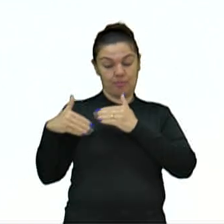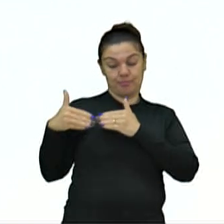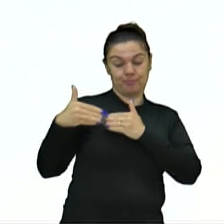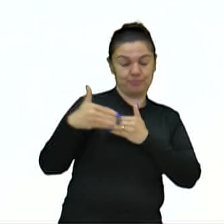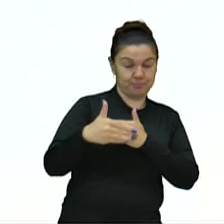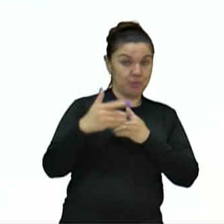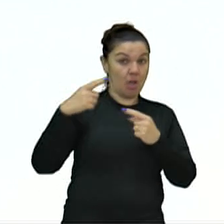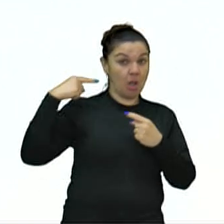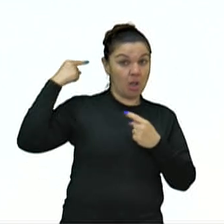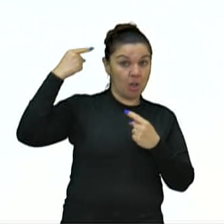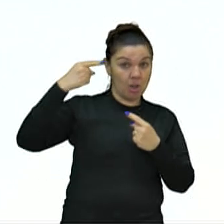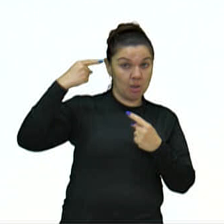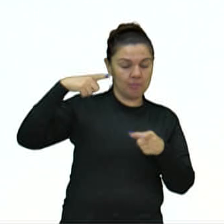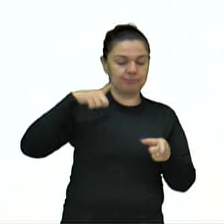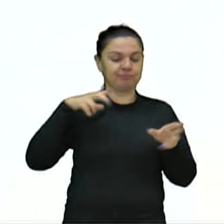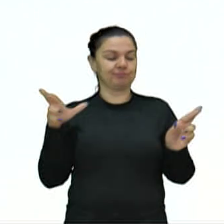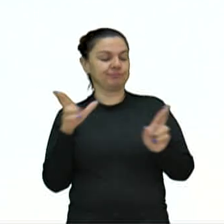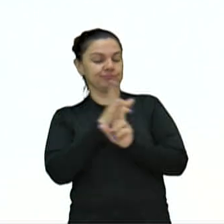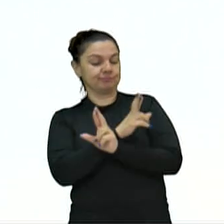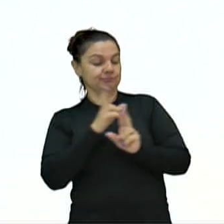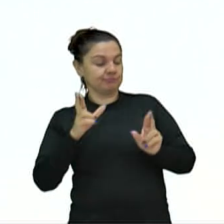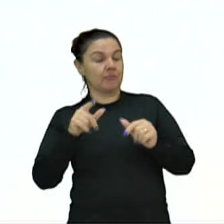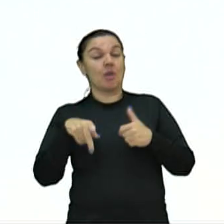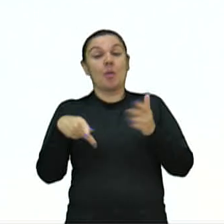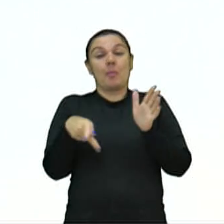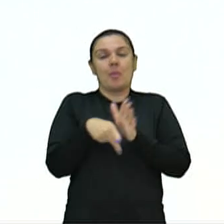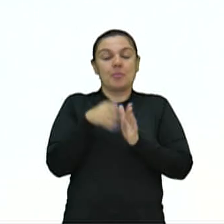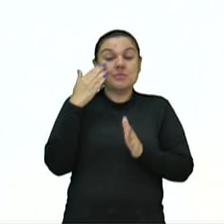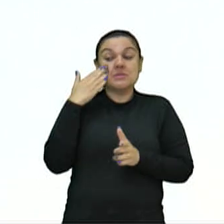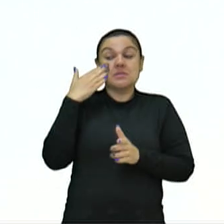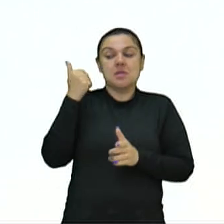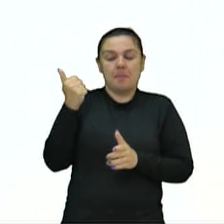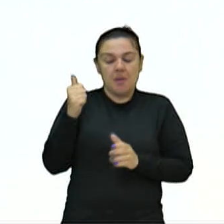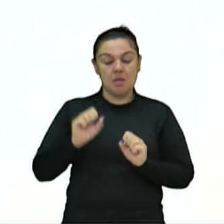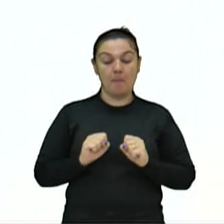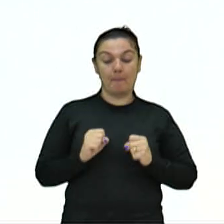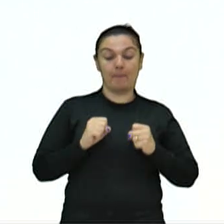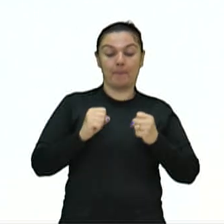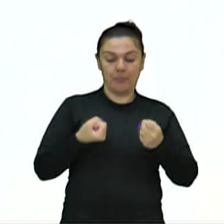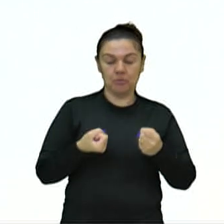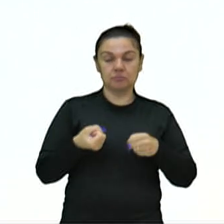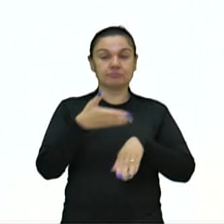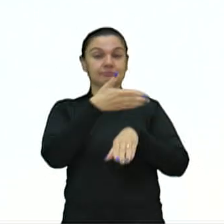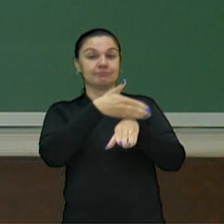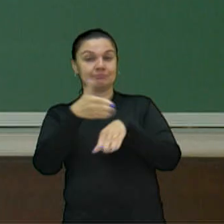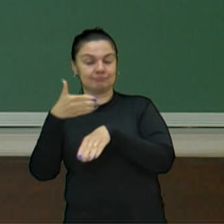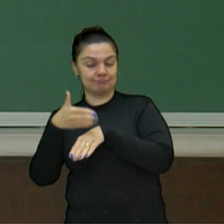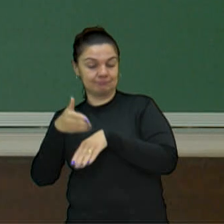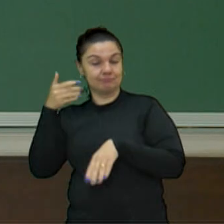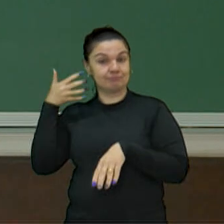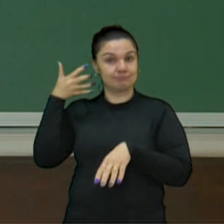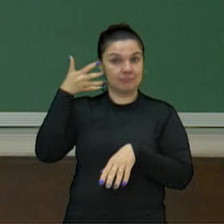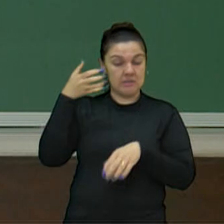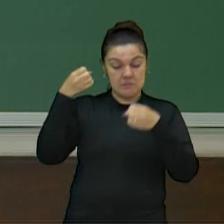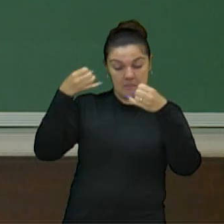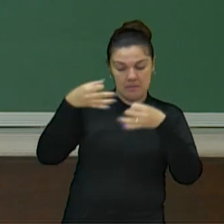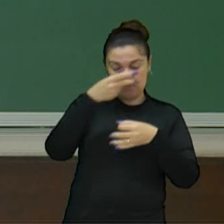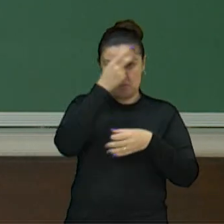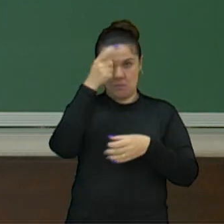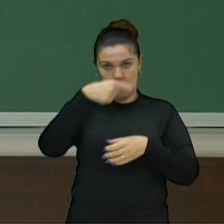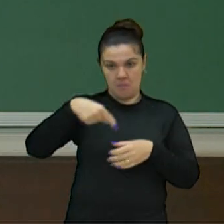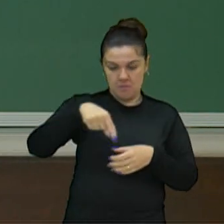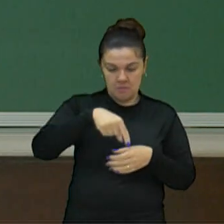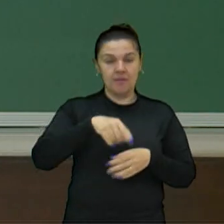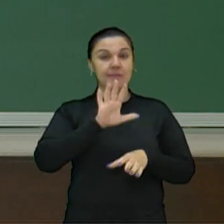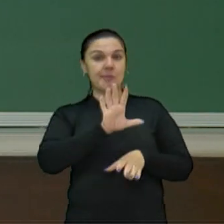mostra que há uma relação entre o saber e o poder que está presente nas práticas do discurso. Então,